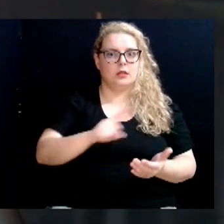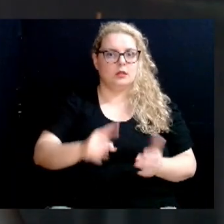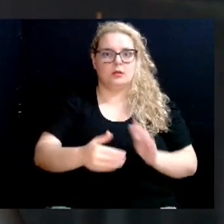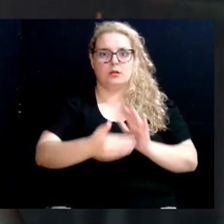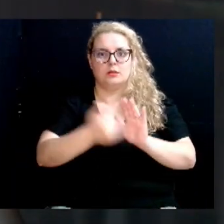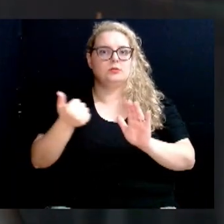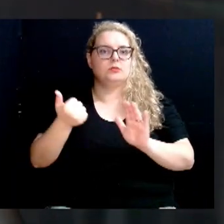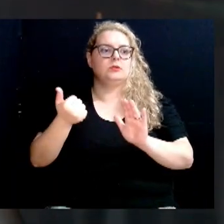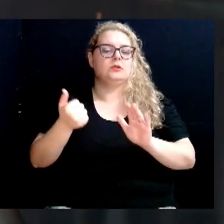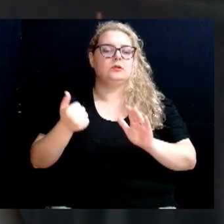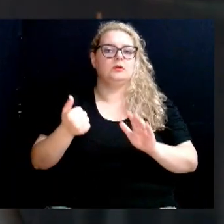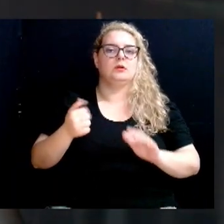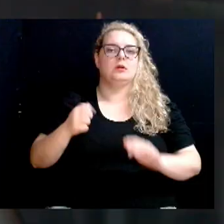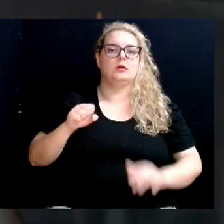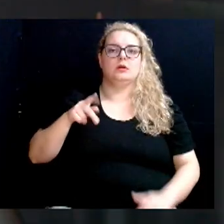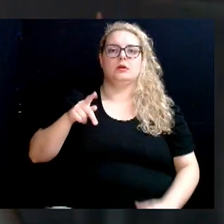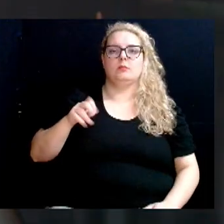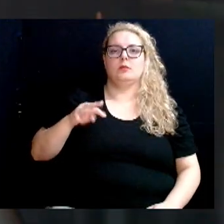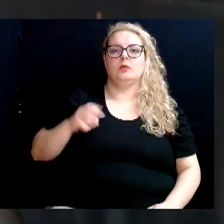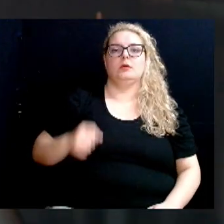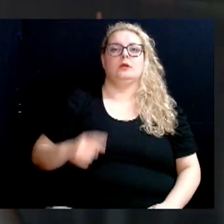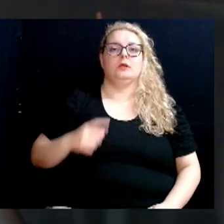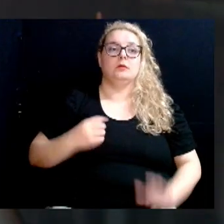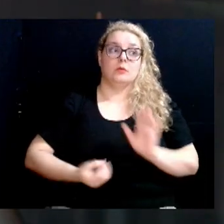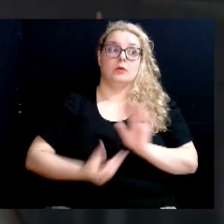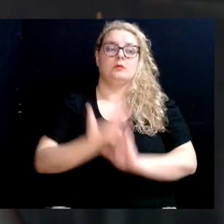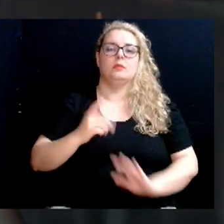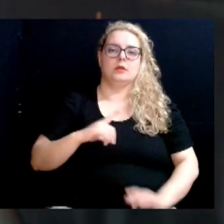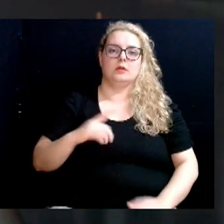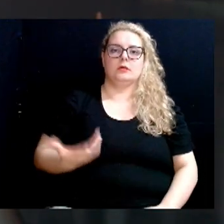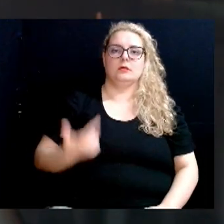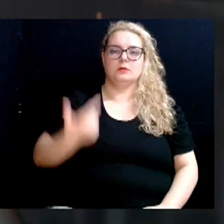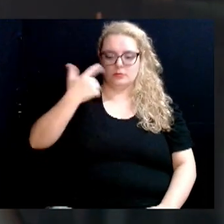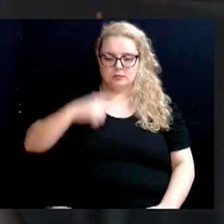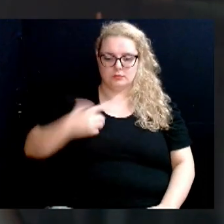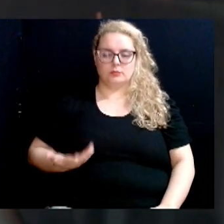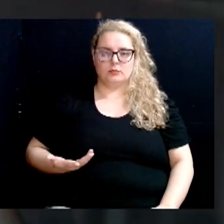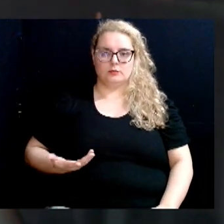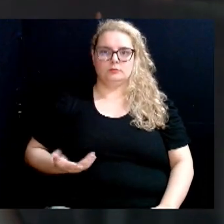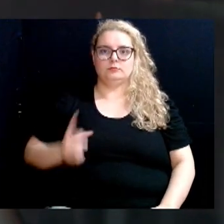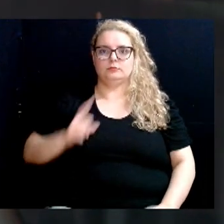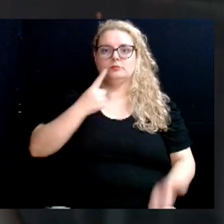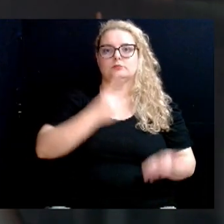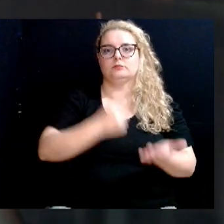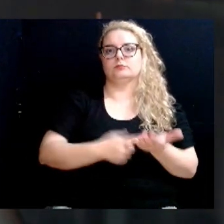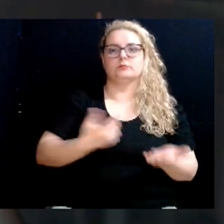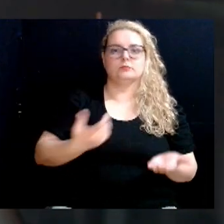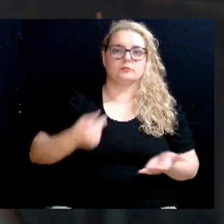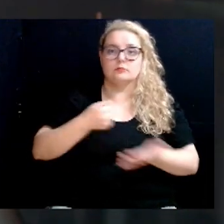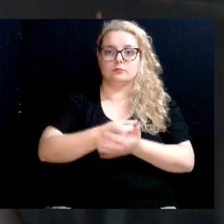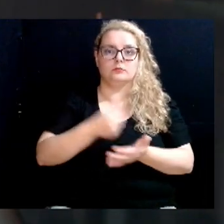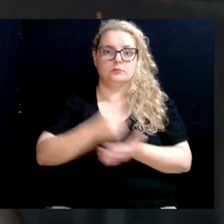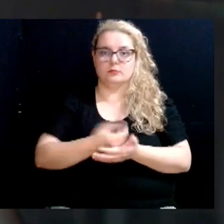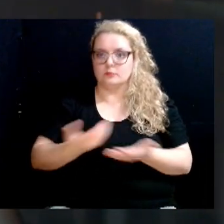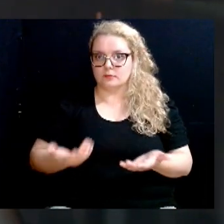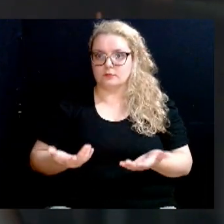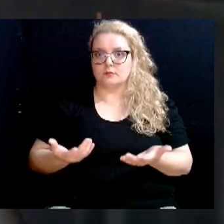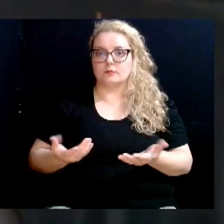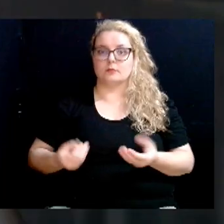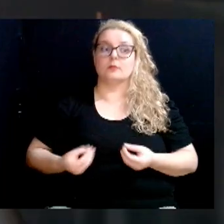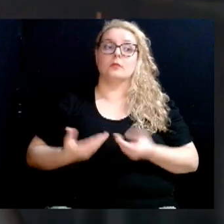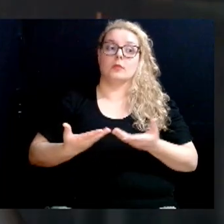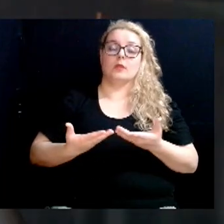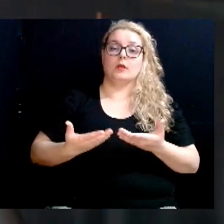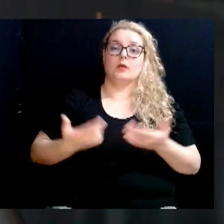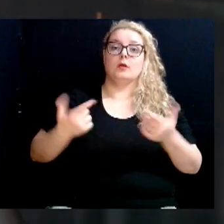da espontaneidade existir. Porque é isso, eu tô aqui, eu não tô marcando uma obrigatoriedade. Não, eu tô dando um espaço, eu separei. Olha